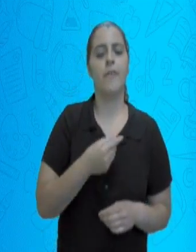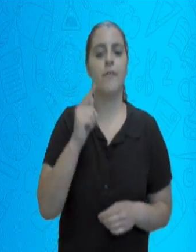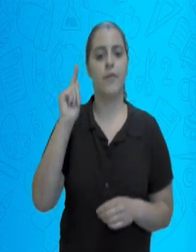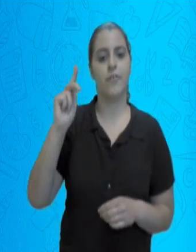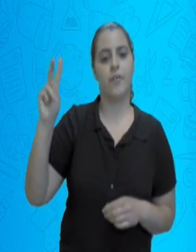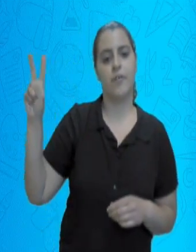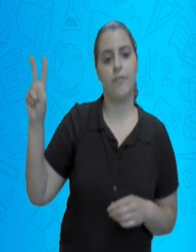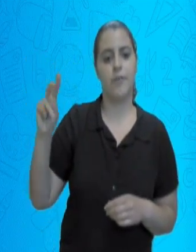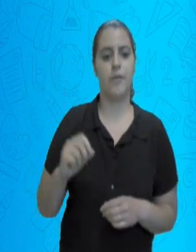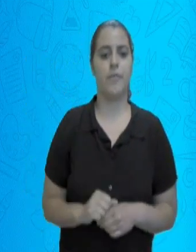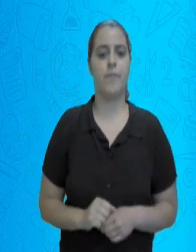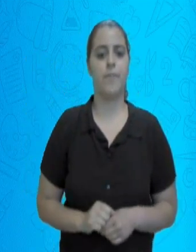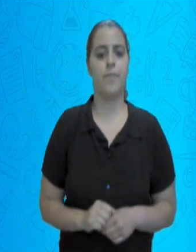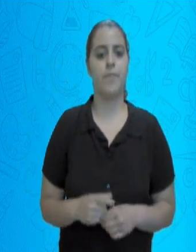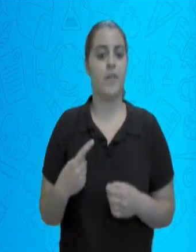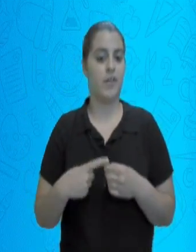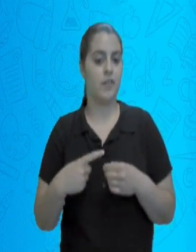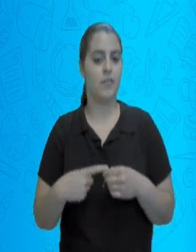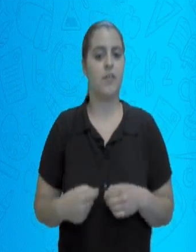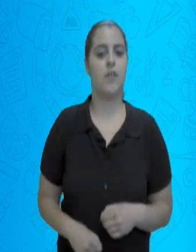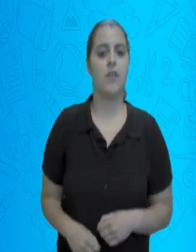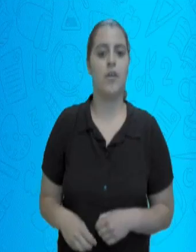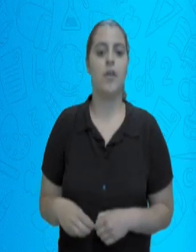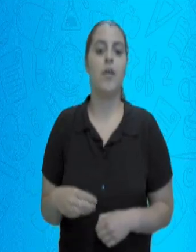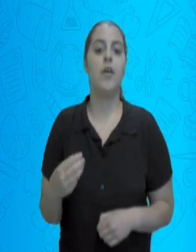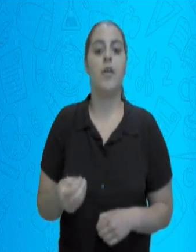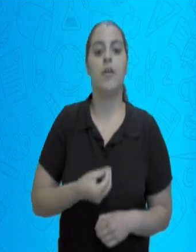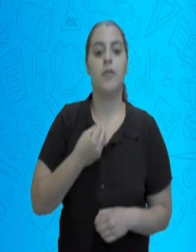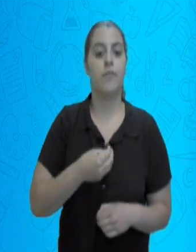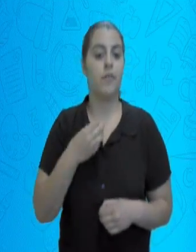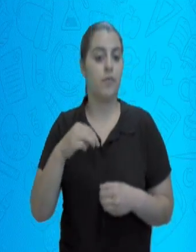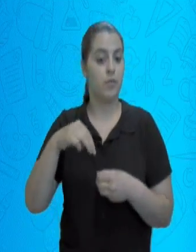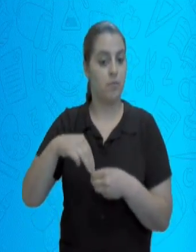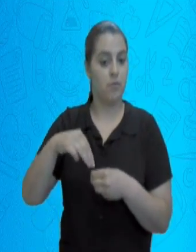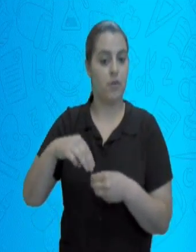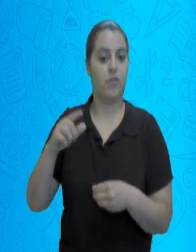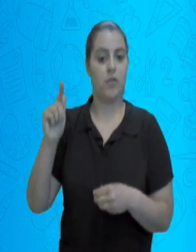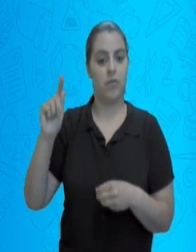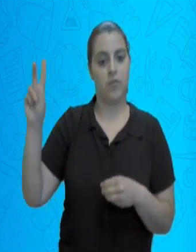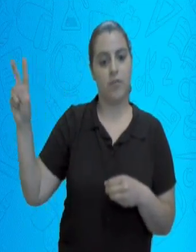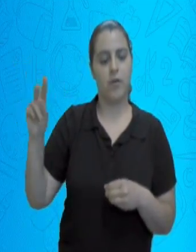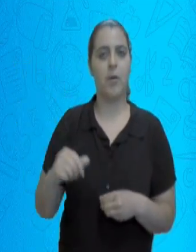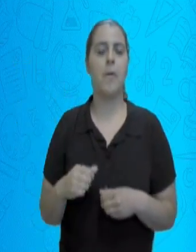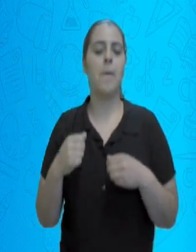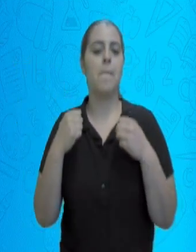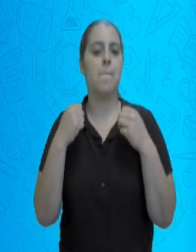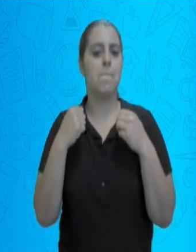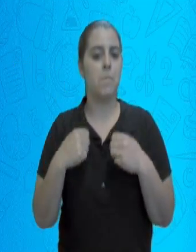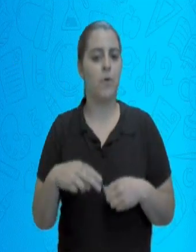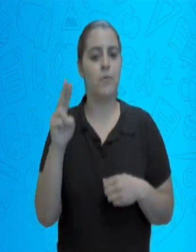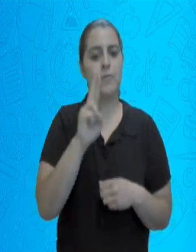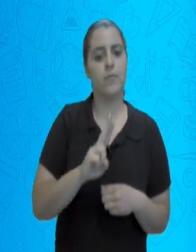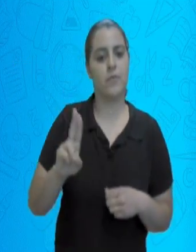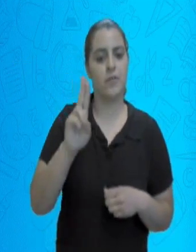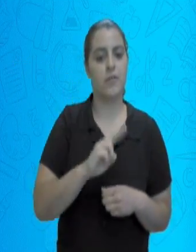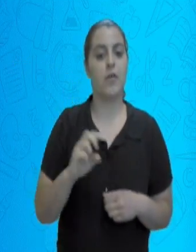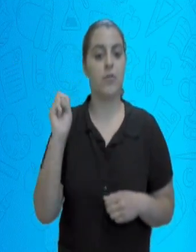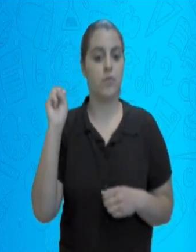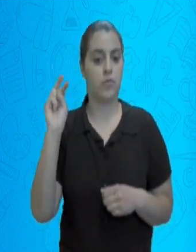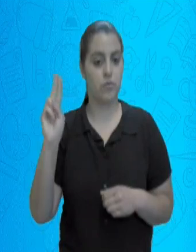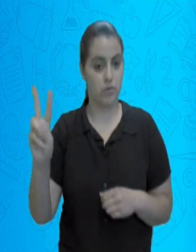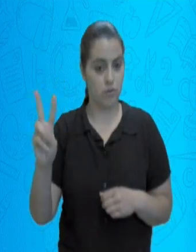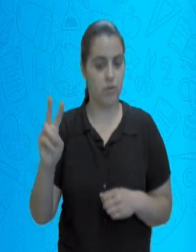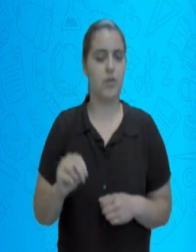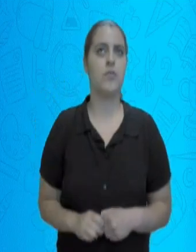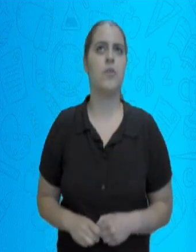Governador Valadares. Eu moro no município de Governador Valadares. Posso usar as duas situações? O que diferencia